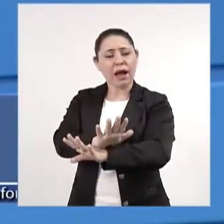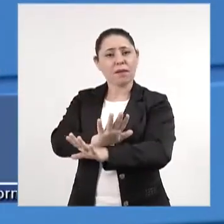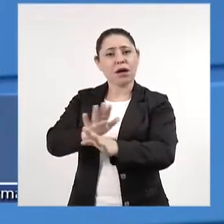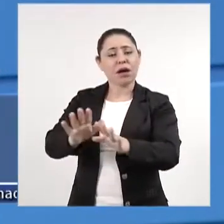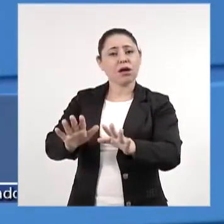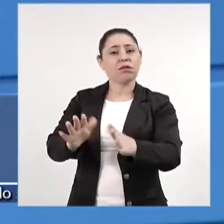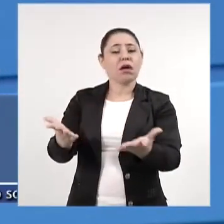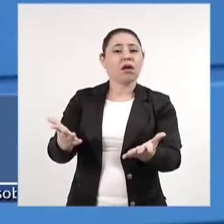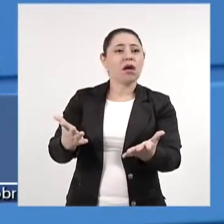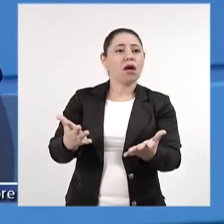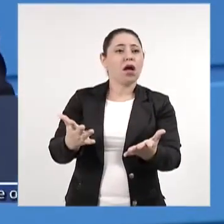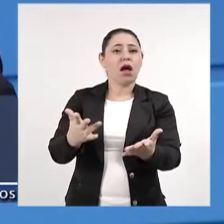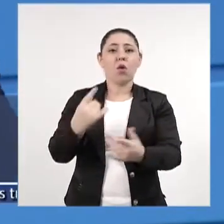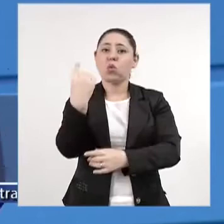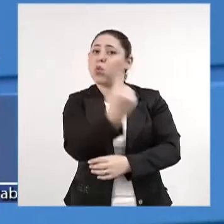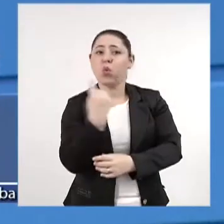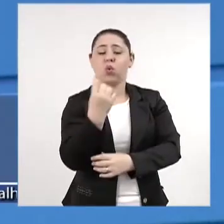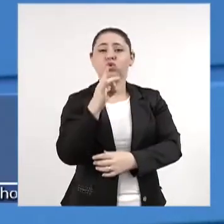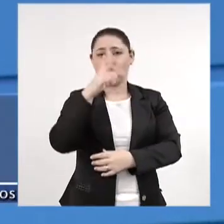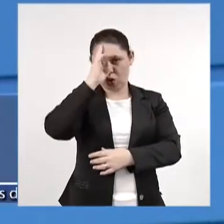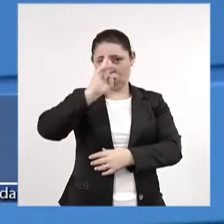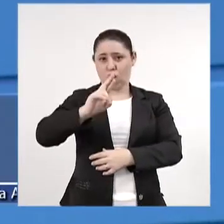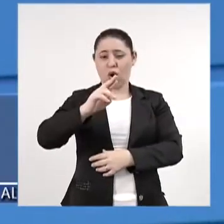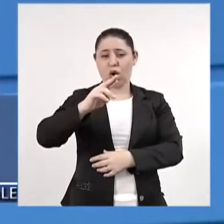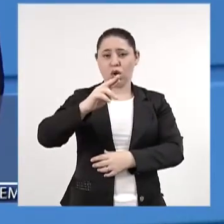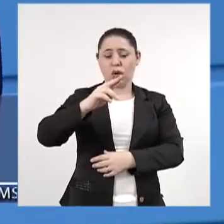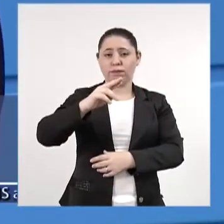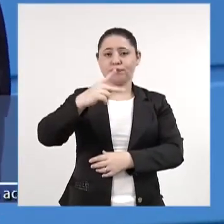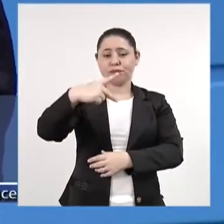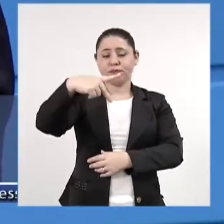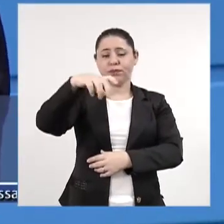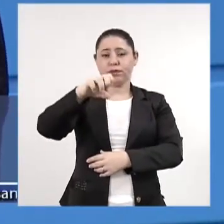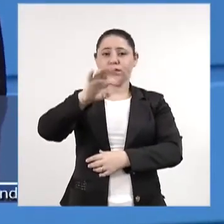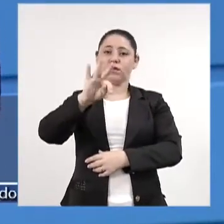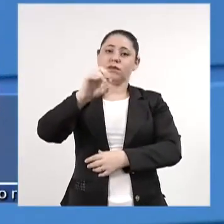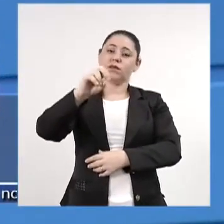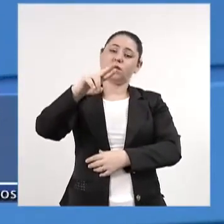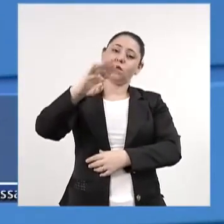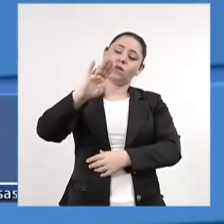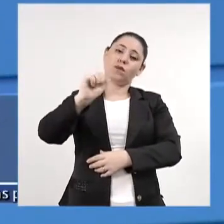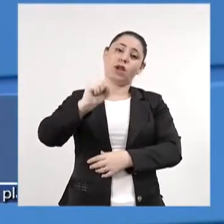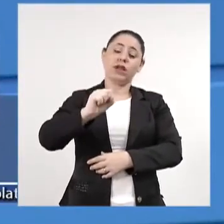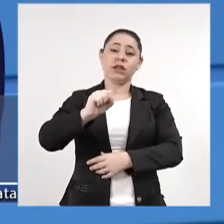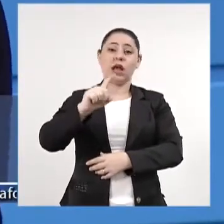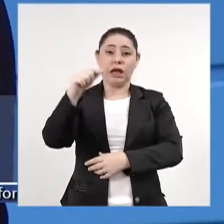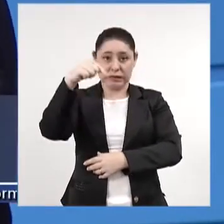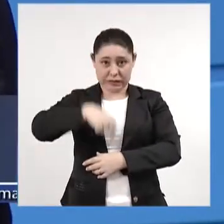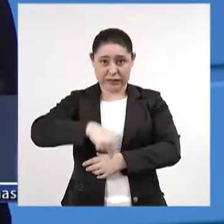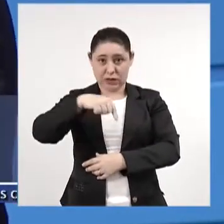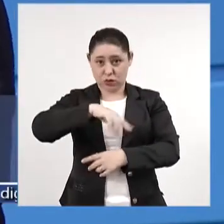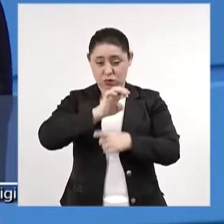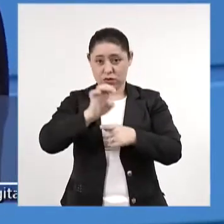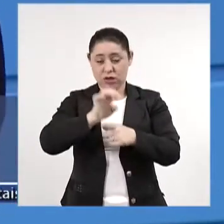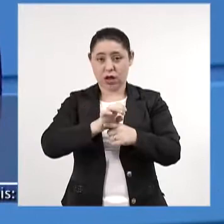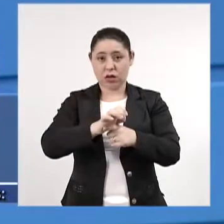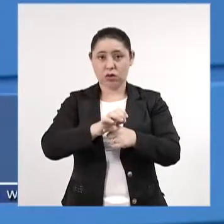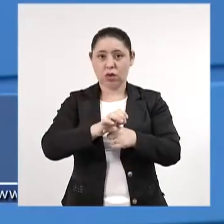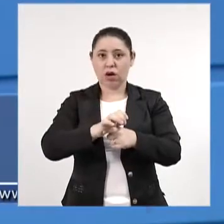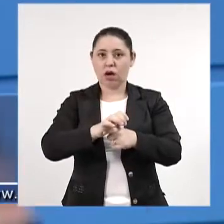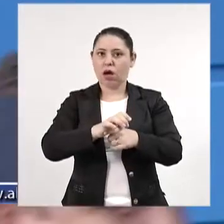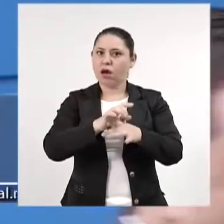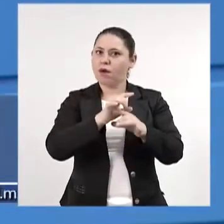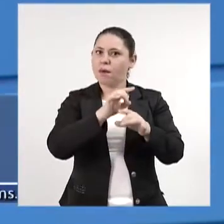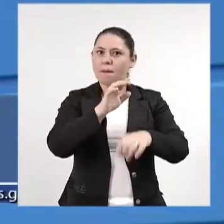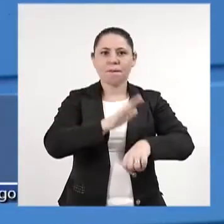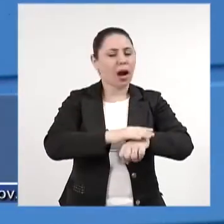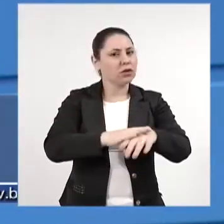Petrobras? Nós temos aqui, somos os maiores consumidores, os maiores produtores de etanol do país. No entanto, nós temos uma